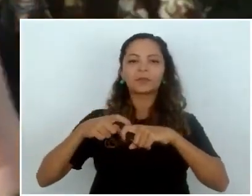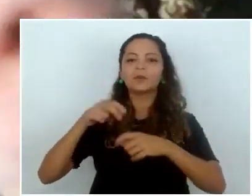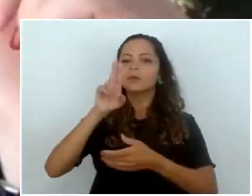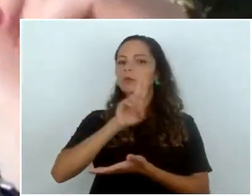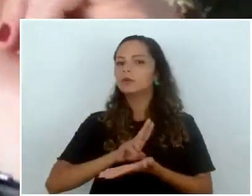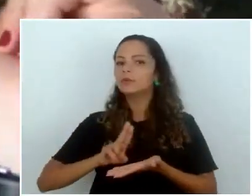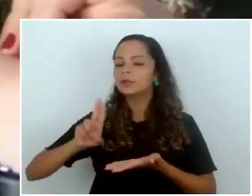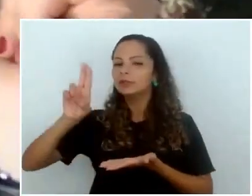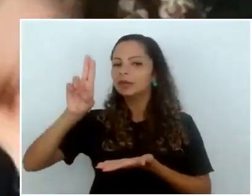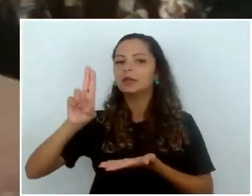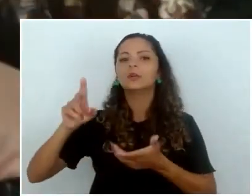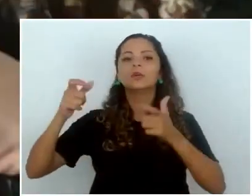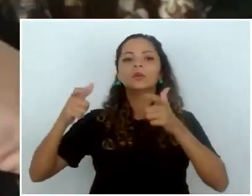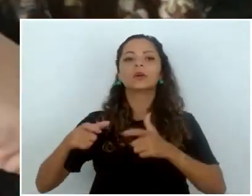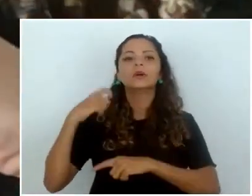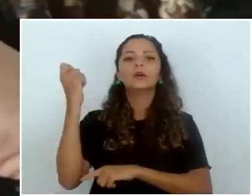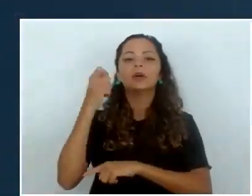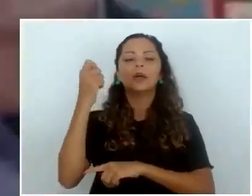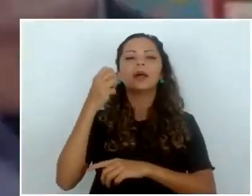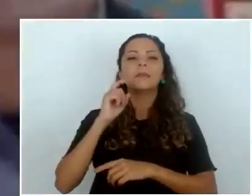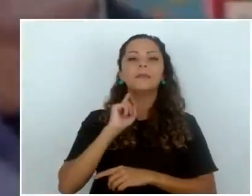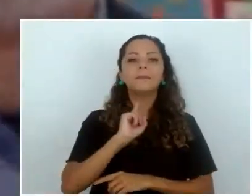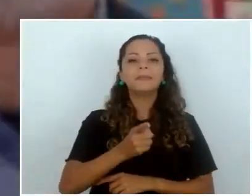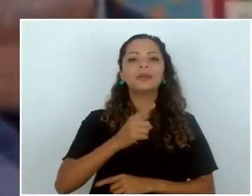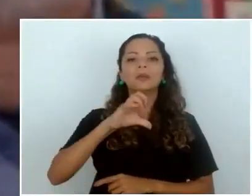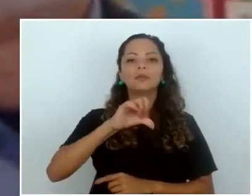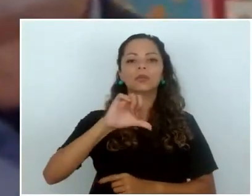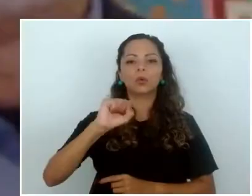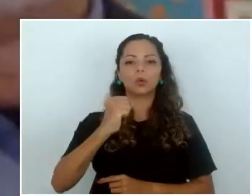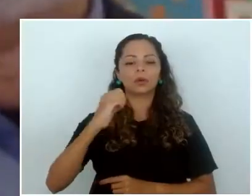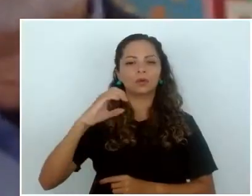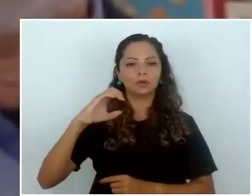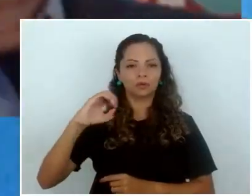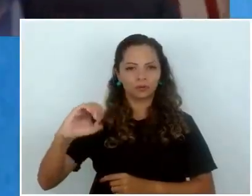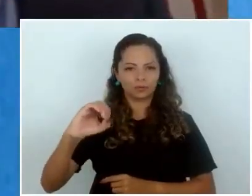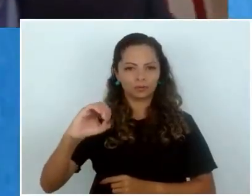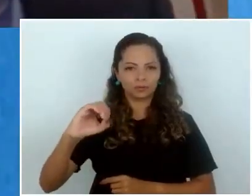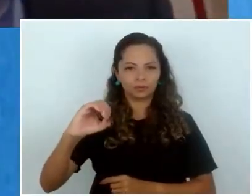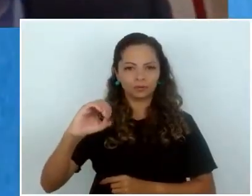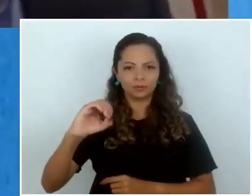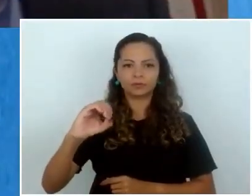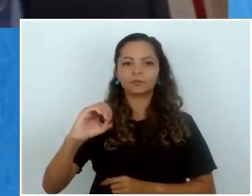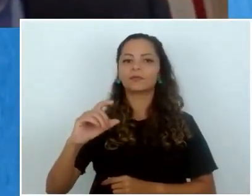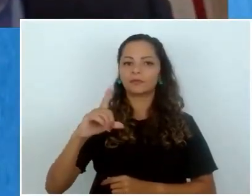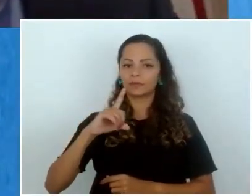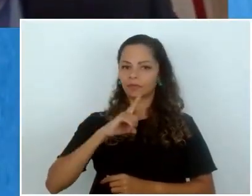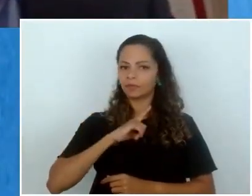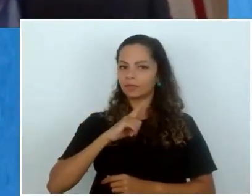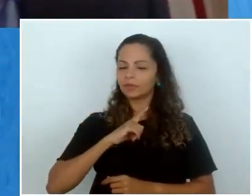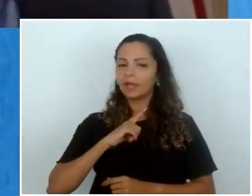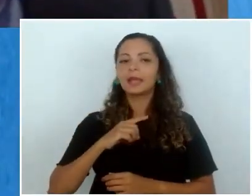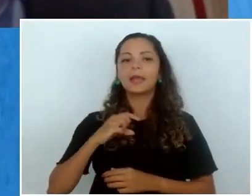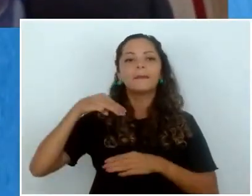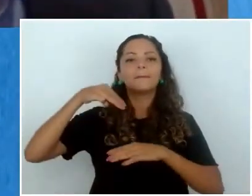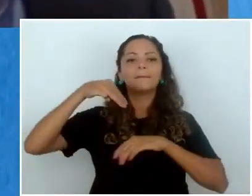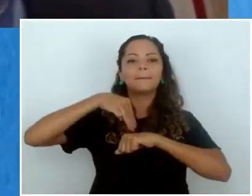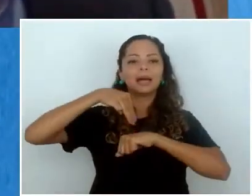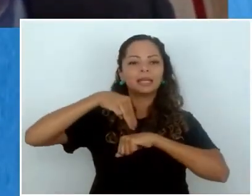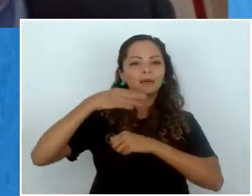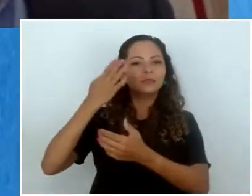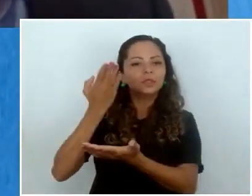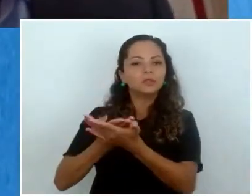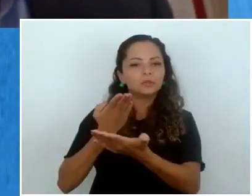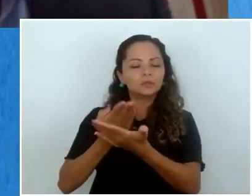do Sul, 1980. Residência em neurologia pediátrica na Universidade de Miami,